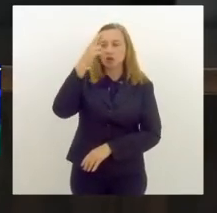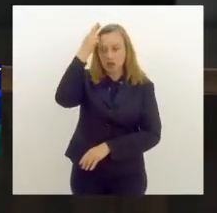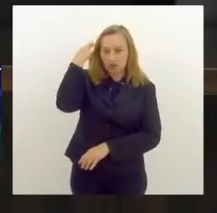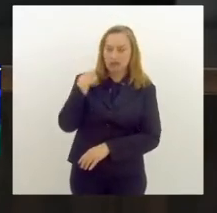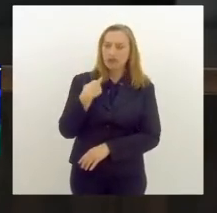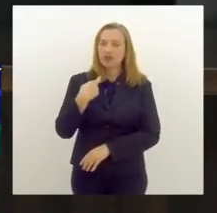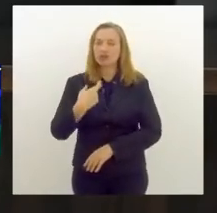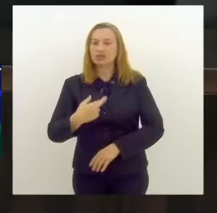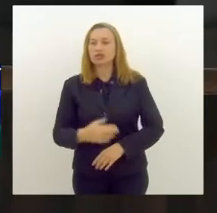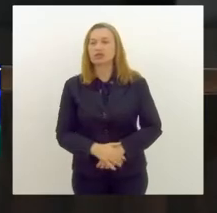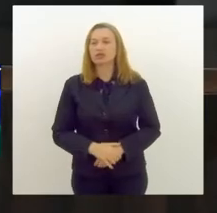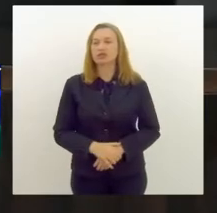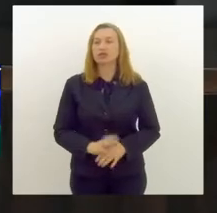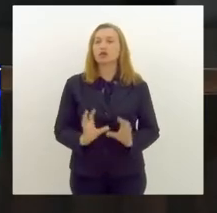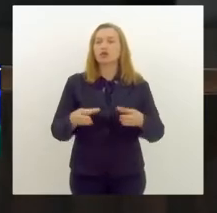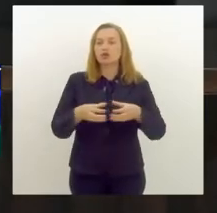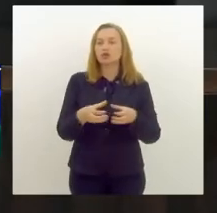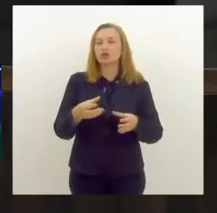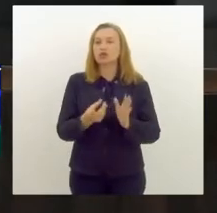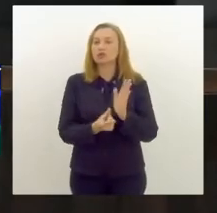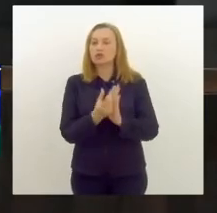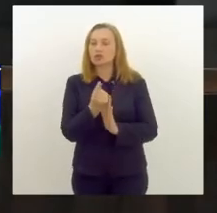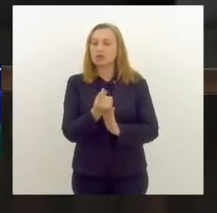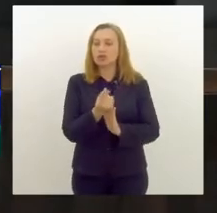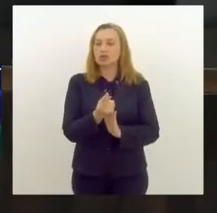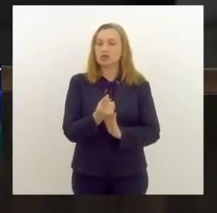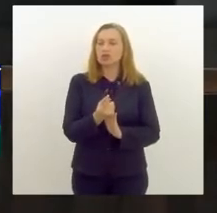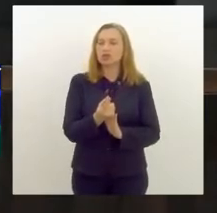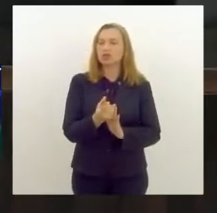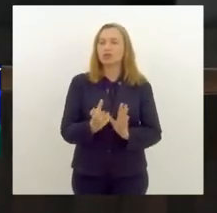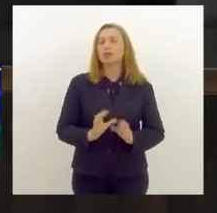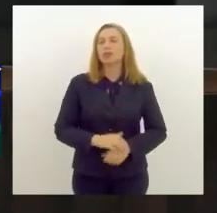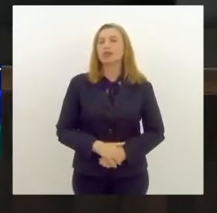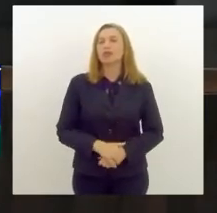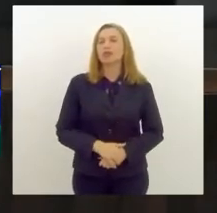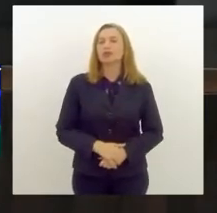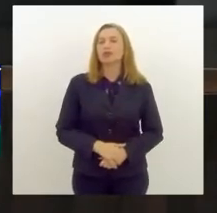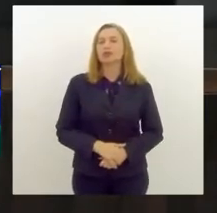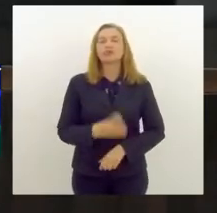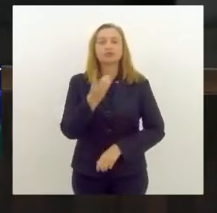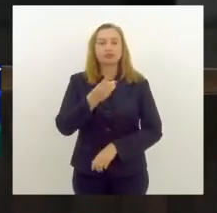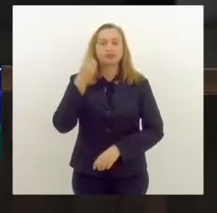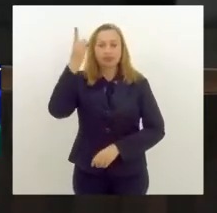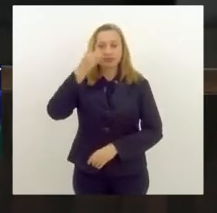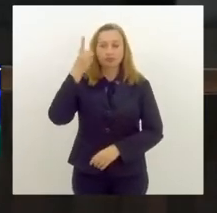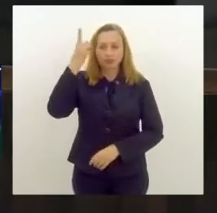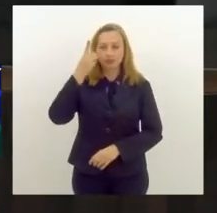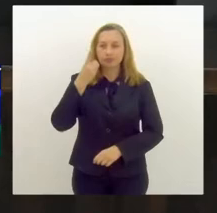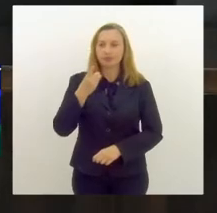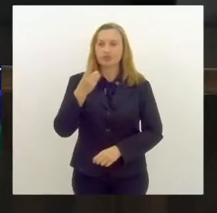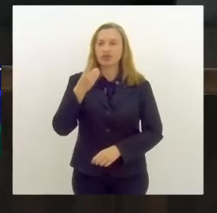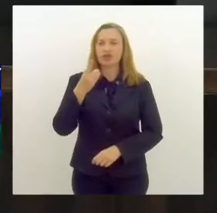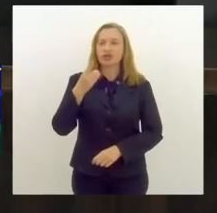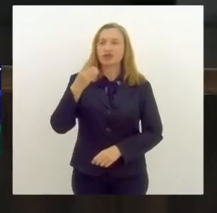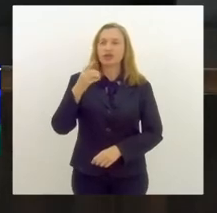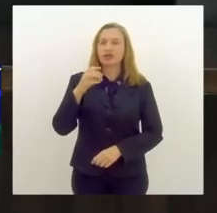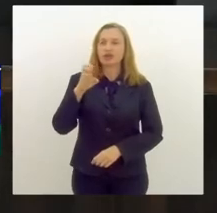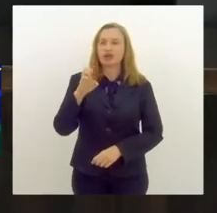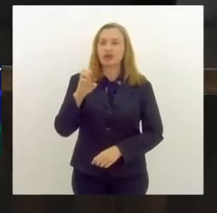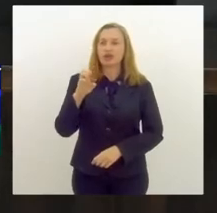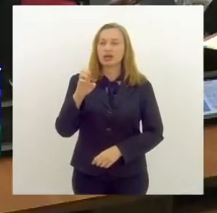Pendente de pareceres das comissões de orçamento. Para emitir parecer pela Comissão de Orçamento, deputado Eliomar Coelho.